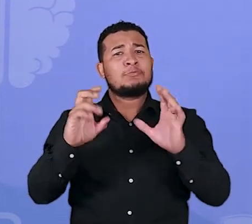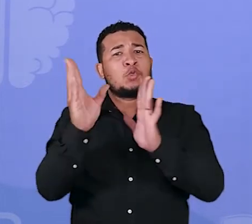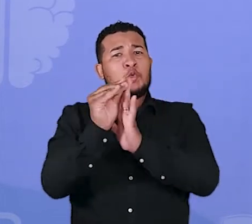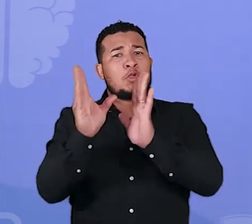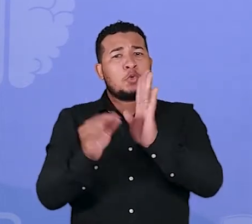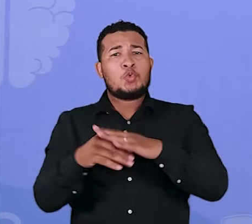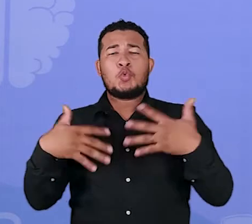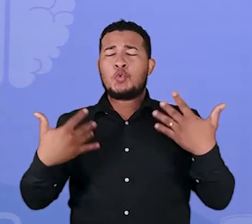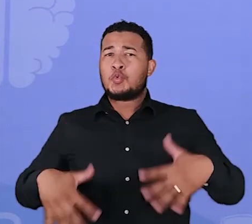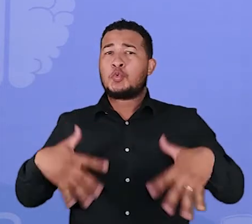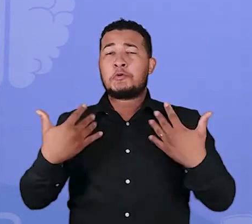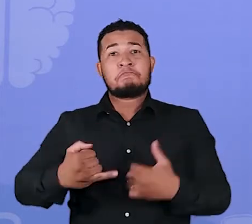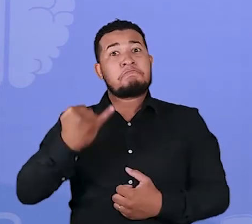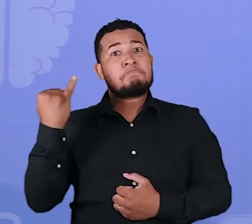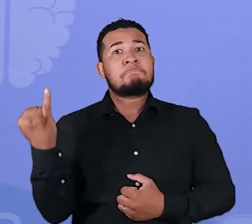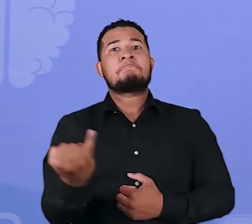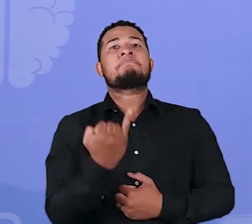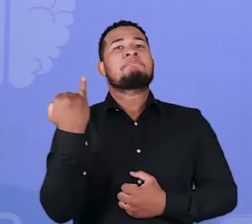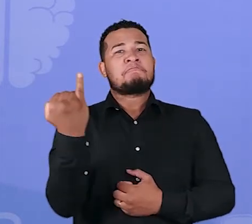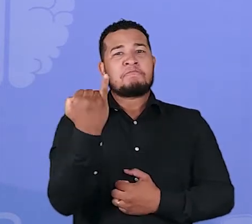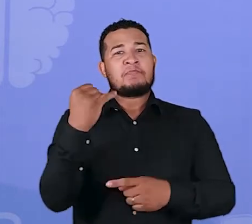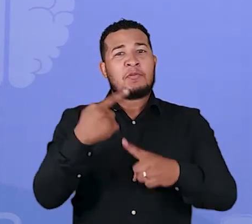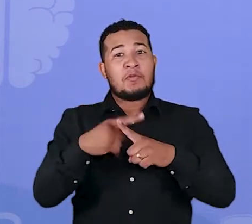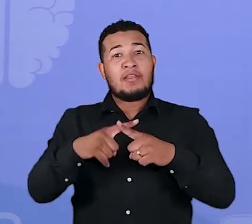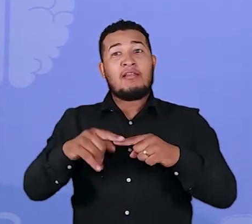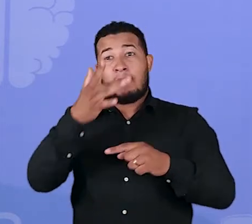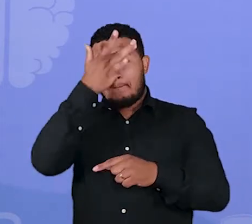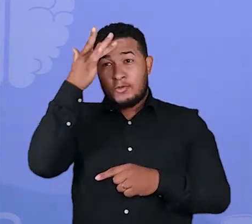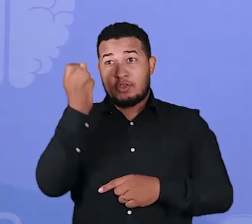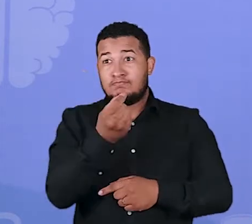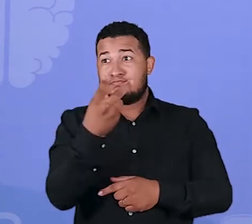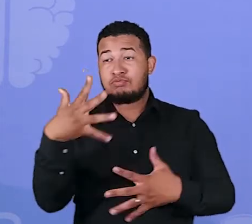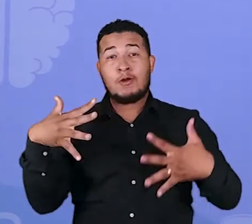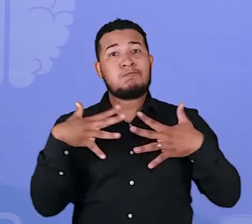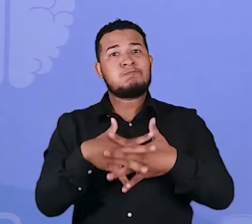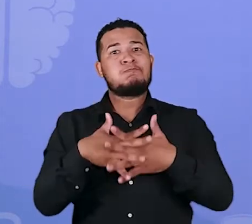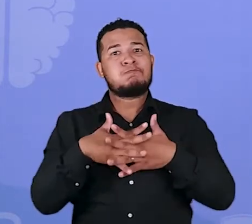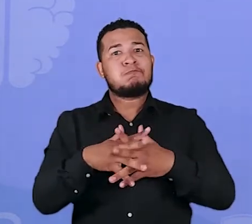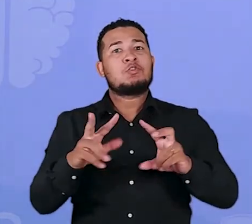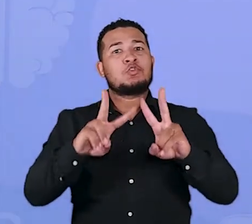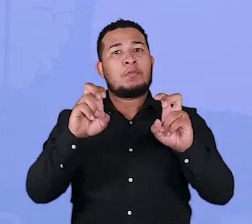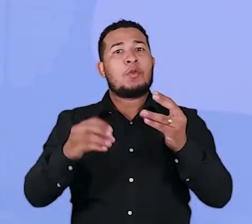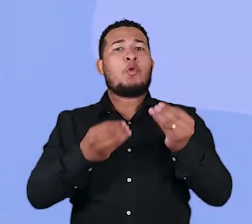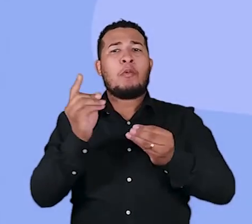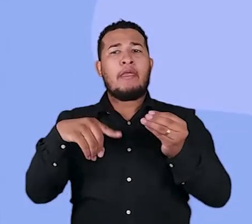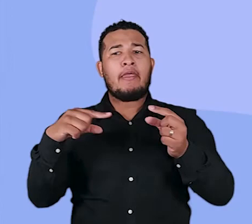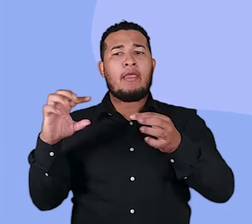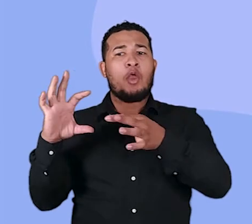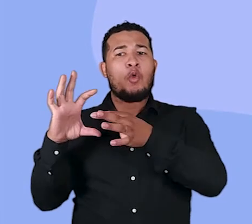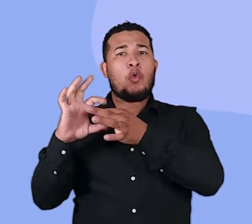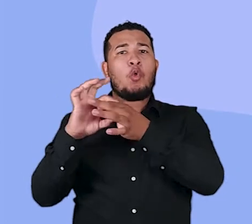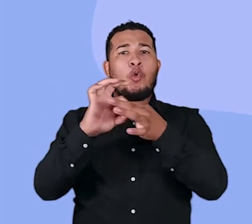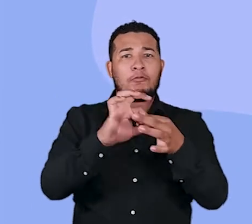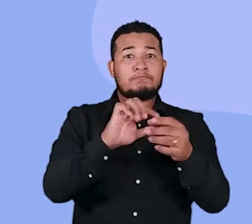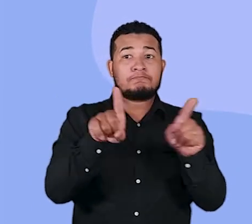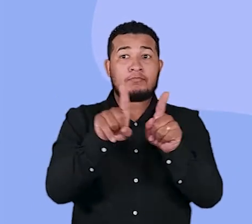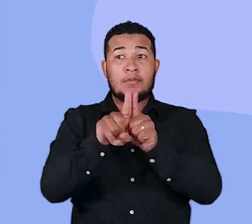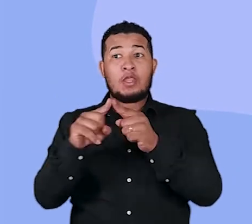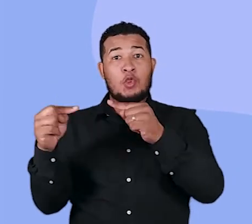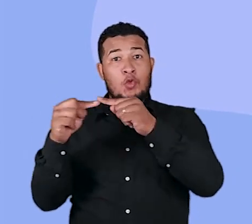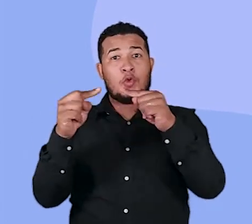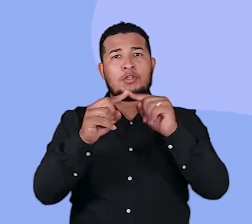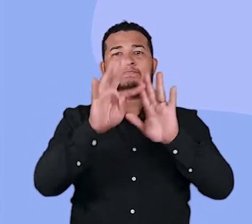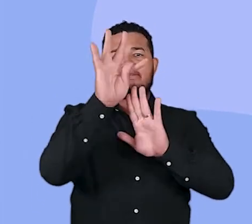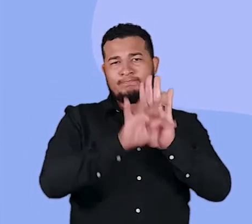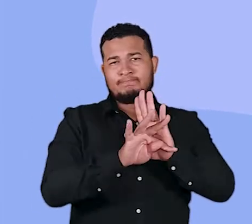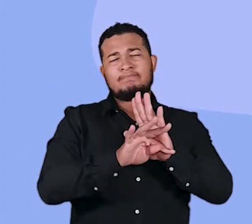extremamente importante porque a galera se perde muito nessa questão da coesão e coerência